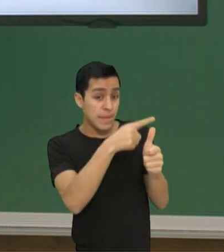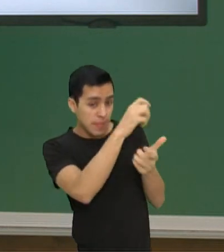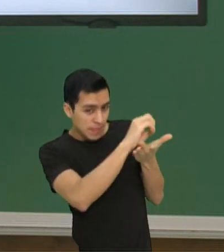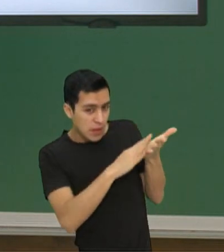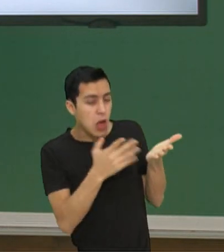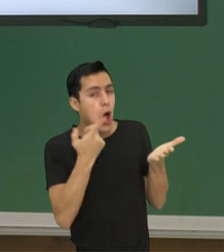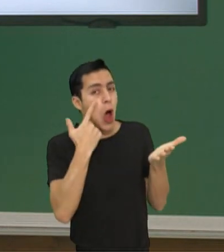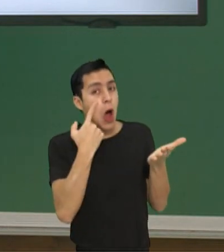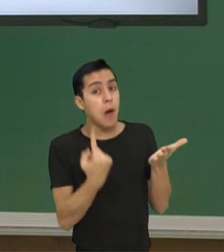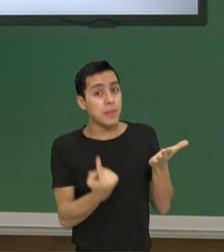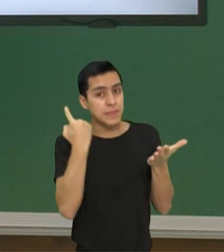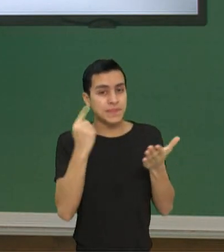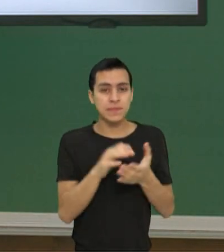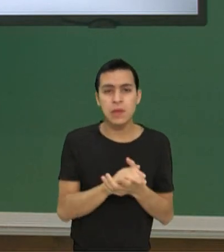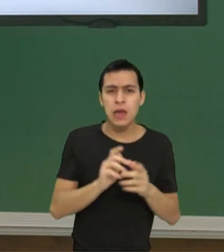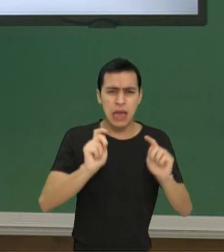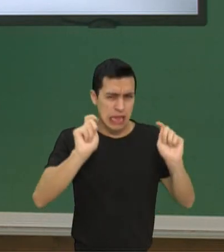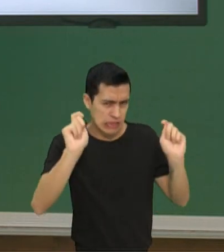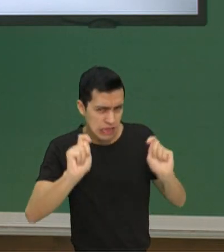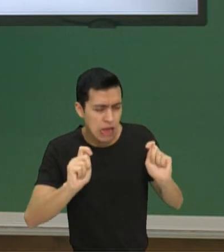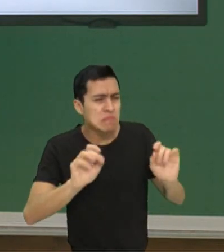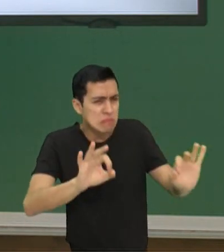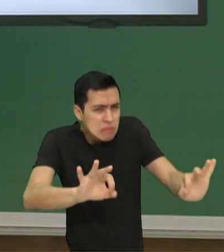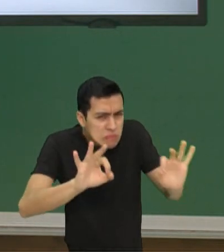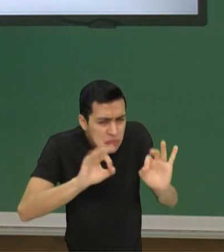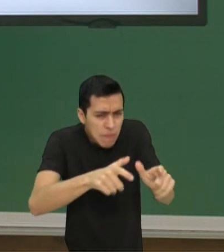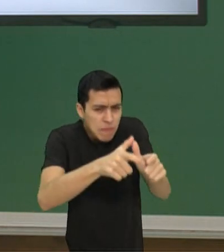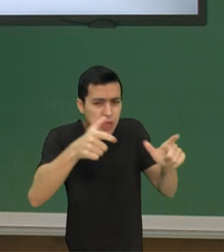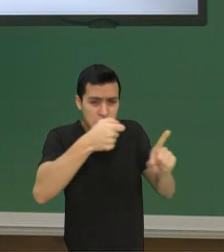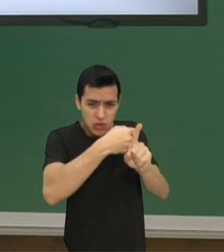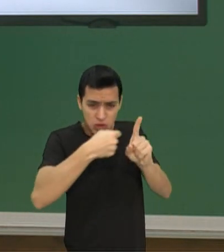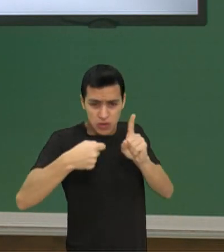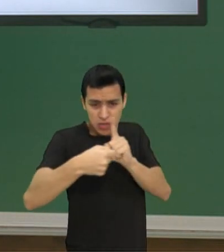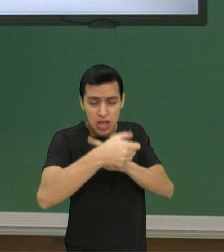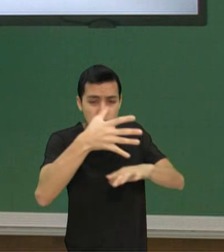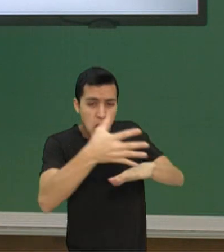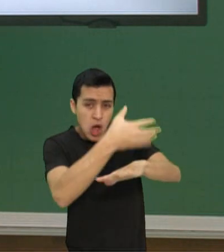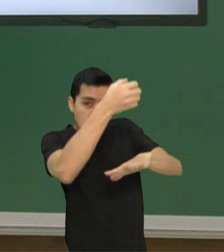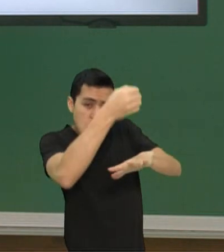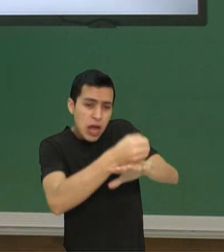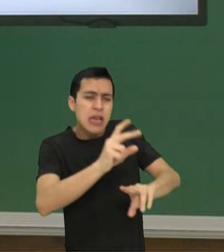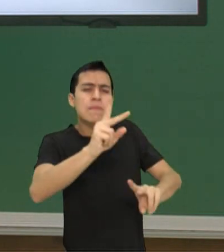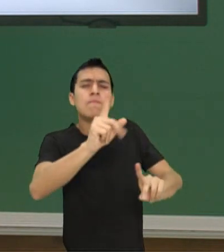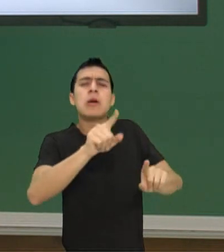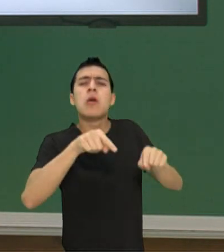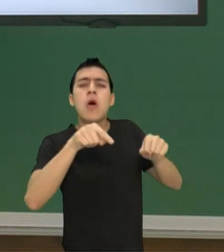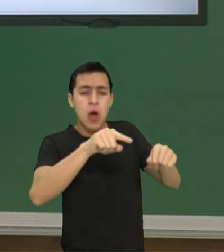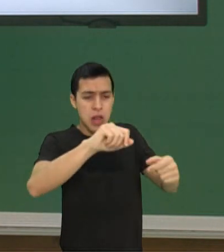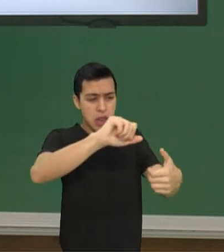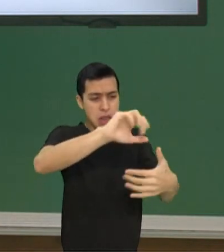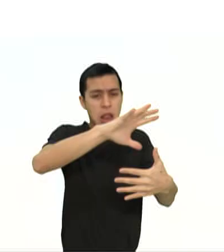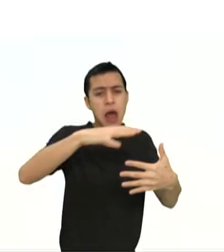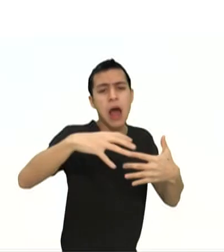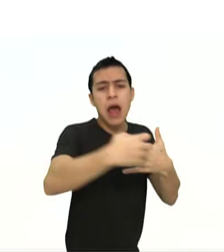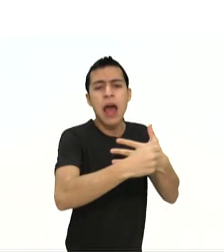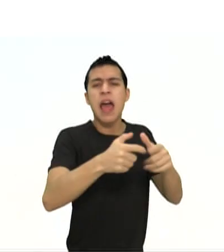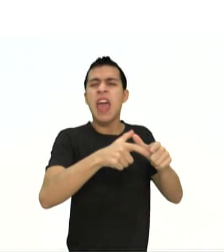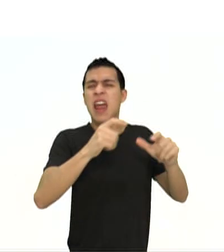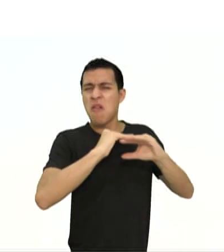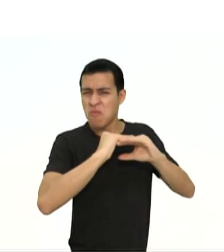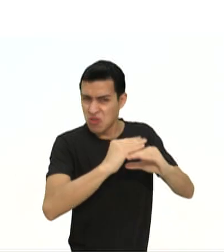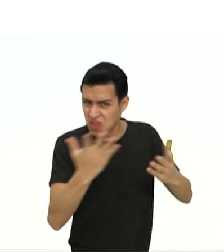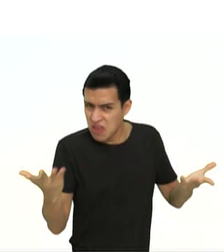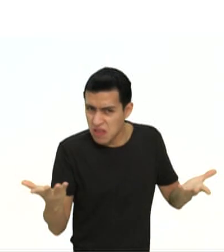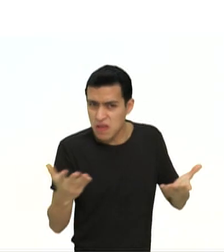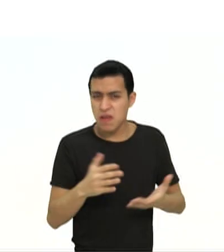atividade. Podemos afirmar que a maioria da sociedade colonial espanhola era homogênea? Por quê? Com vocês aí.